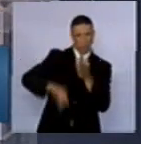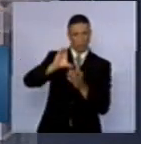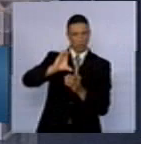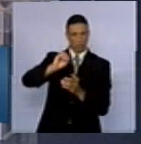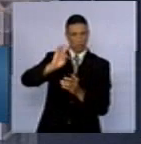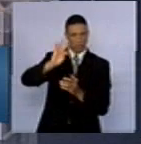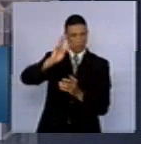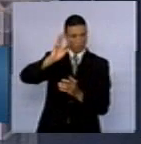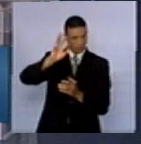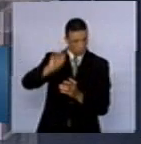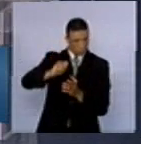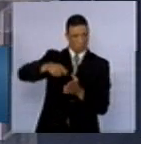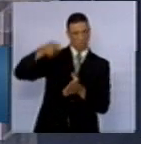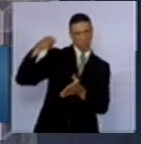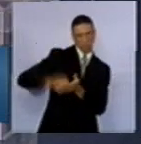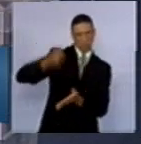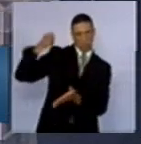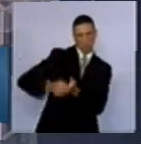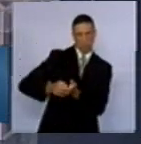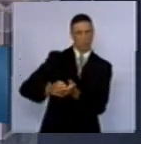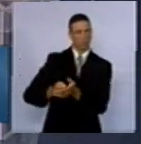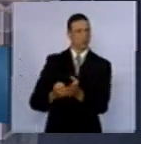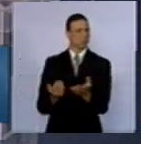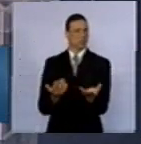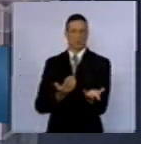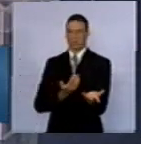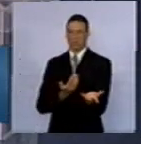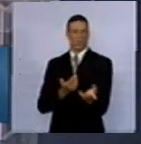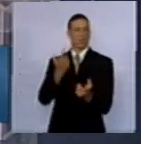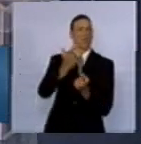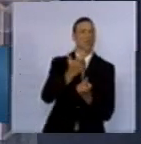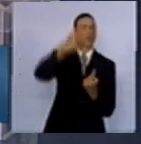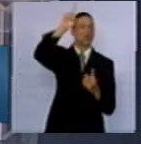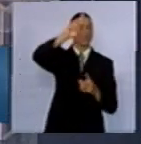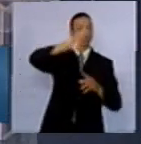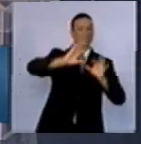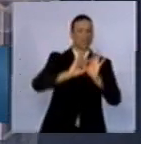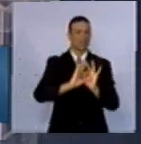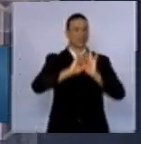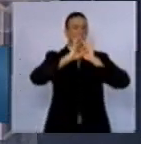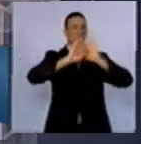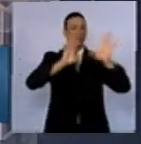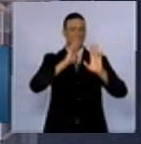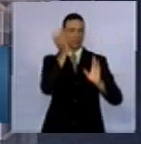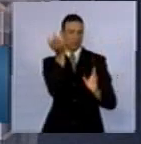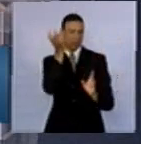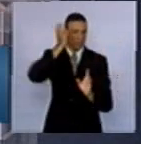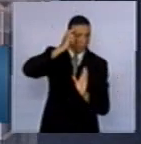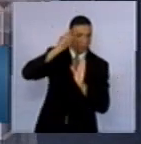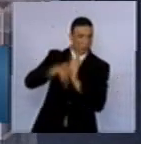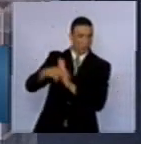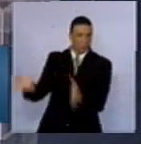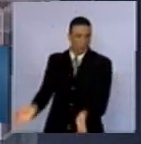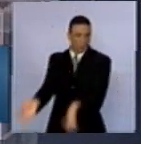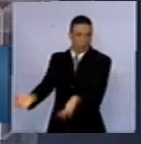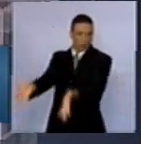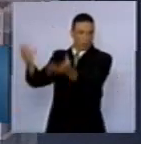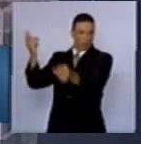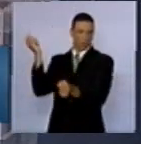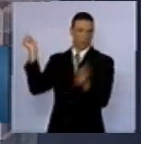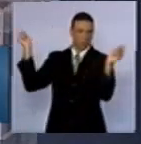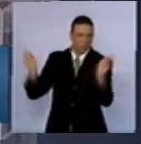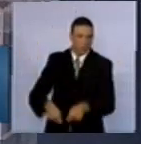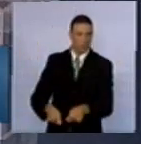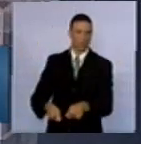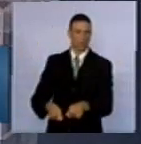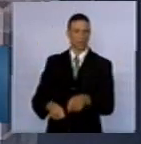excessiva, na medida que existem outras formas mais razoáveis para atingir a finalidade de promover a cultura e a produção nacional. E, além